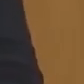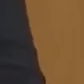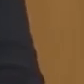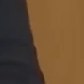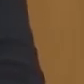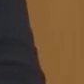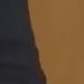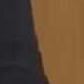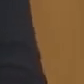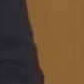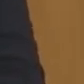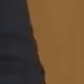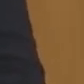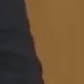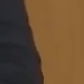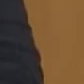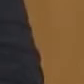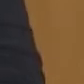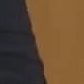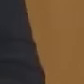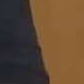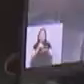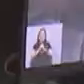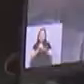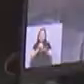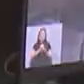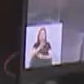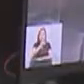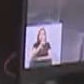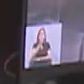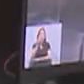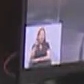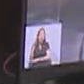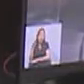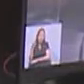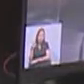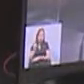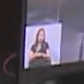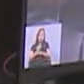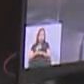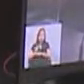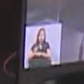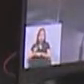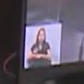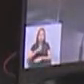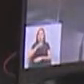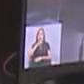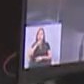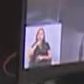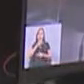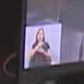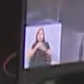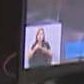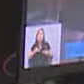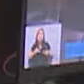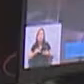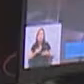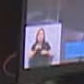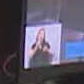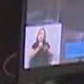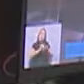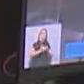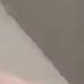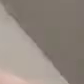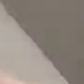presidente do órgão, os debates que aconteceram durante a sessão vão servir como parâmetros para as futuras ações do Poder